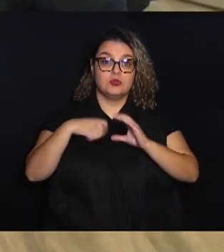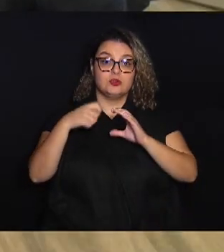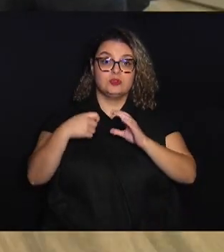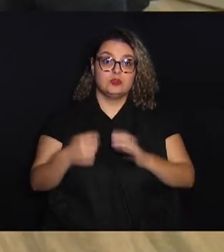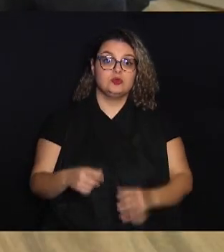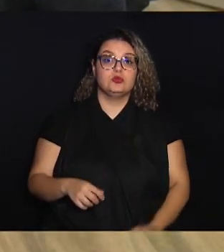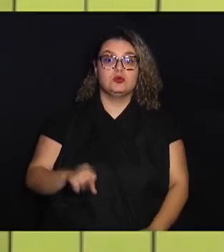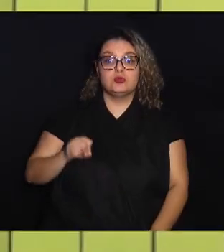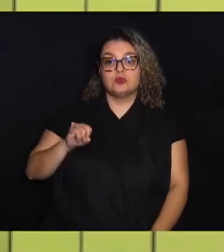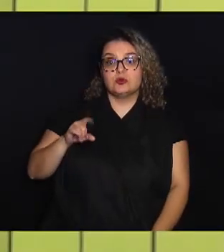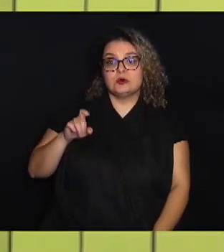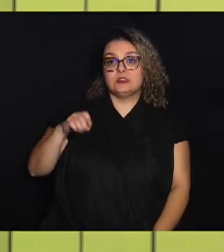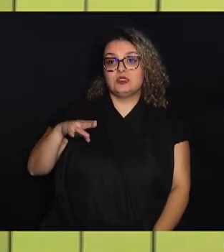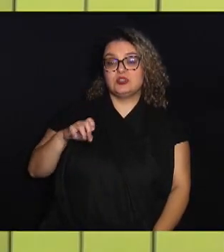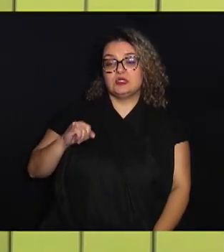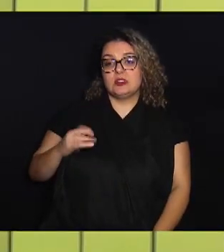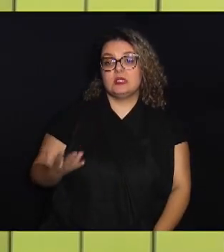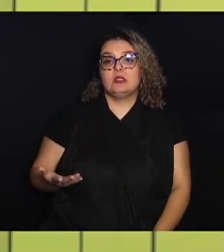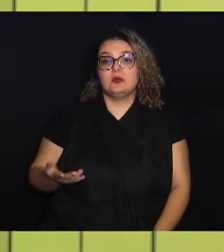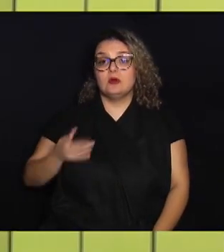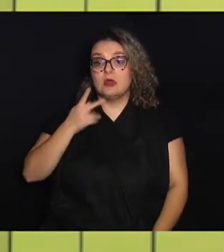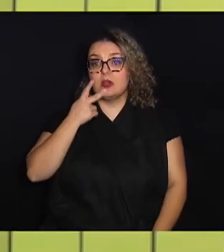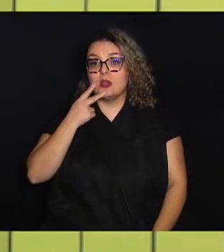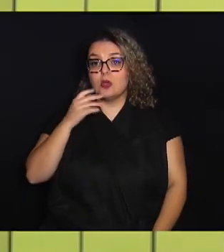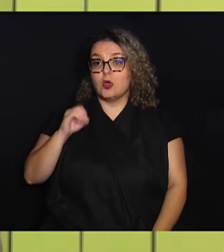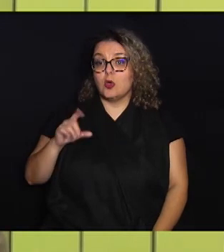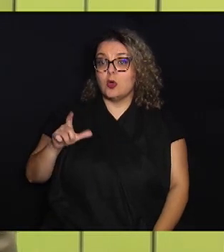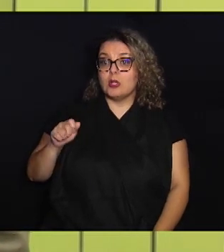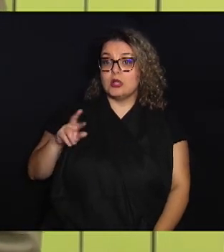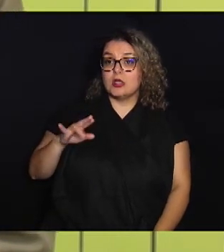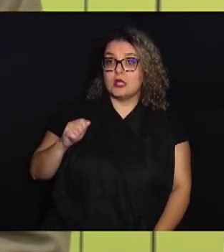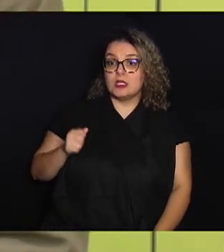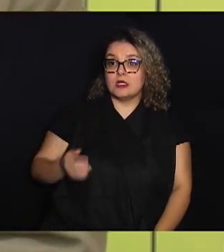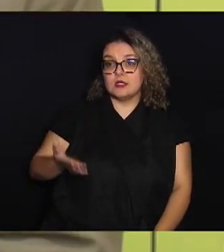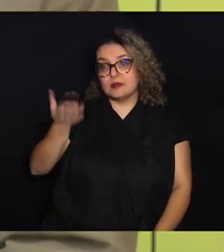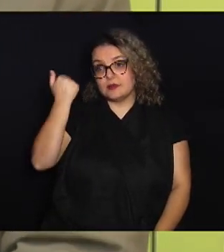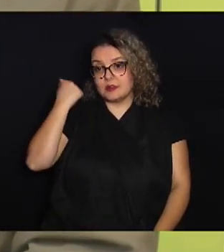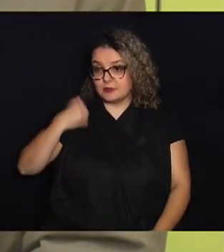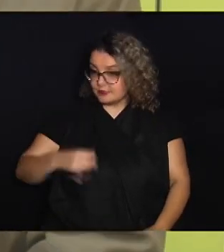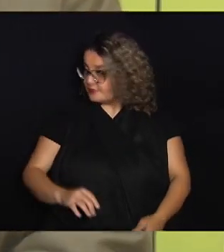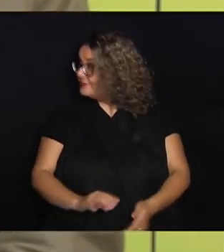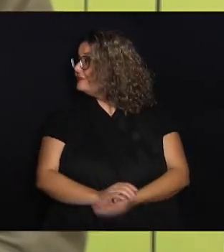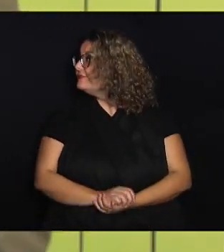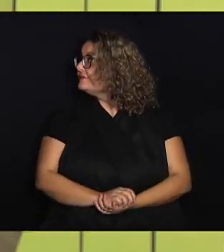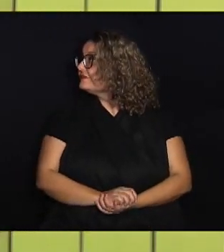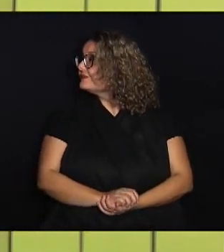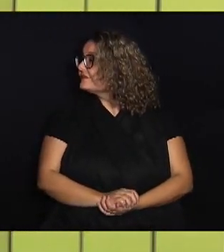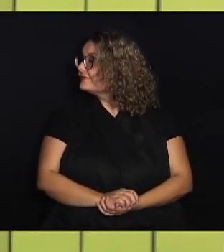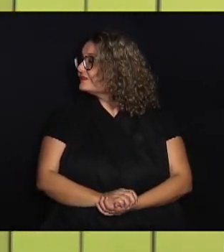do Sidney, agora falando sobre olaria. Tá no ar, coloca aí, por favor.